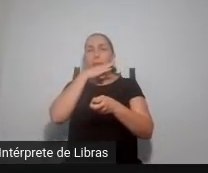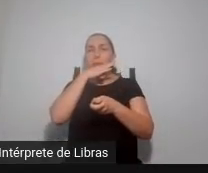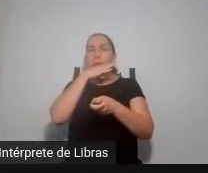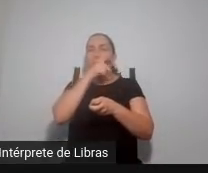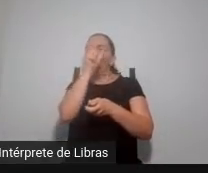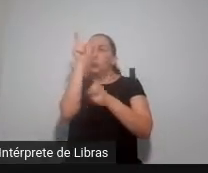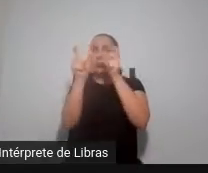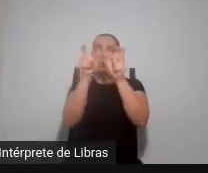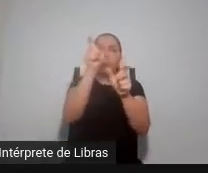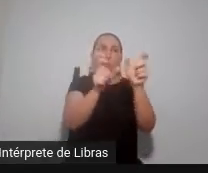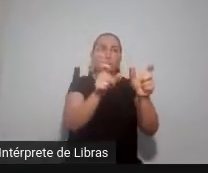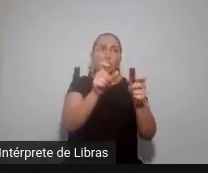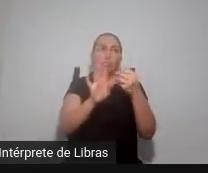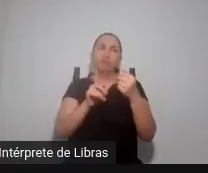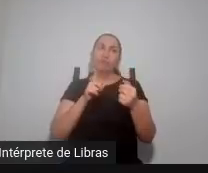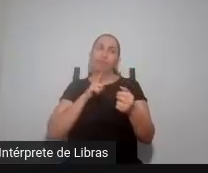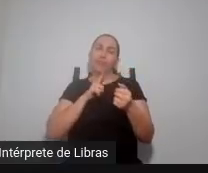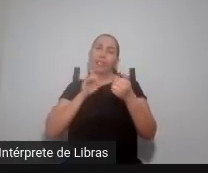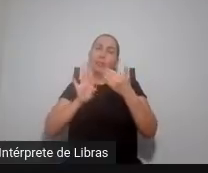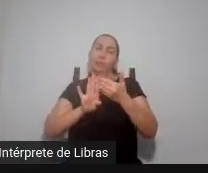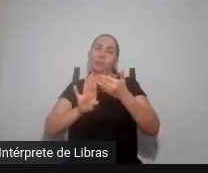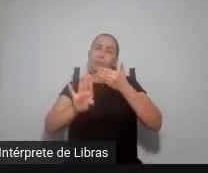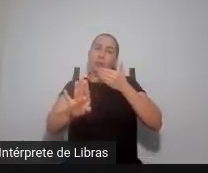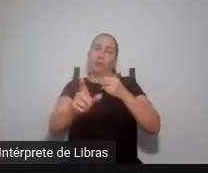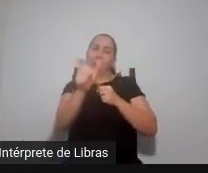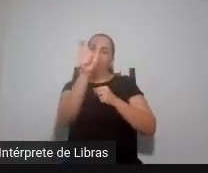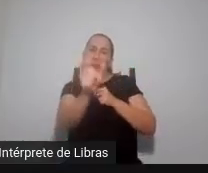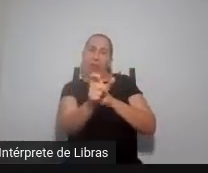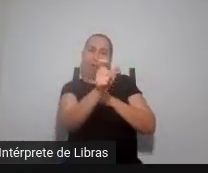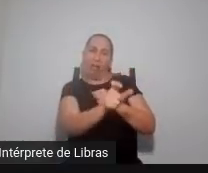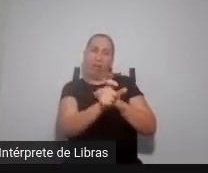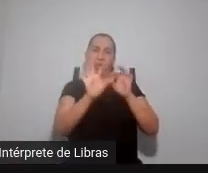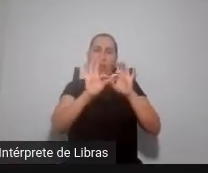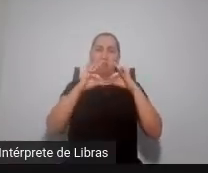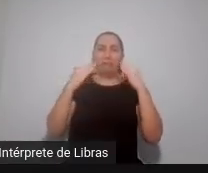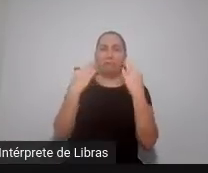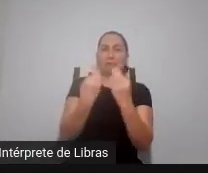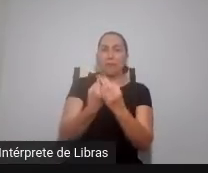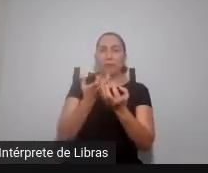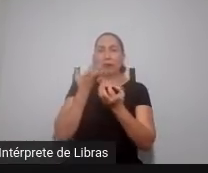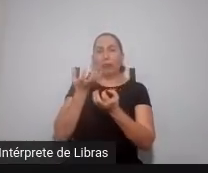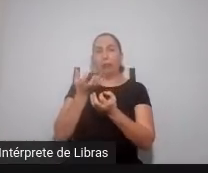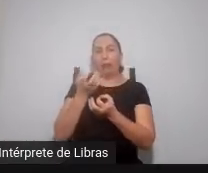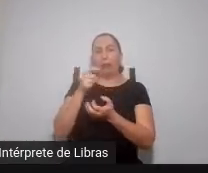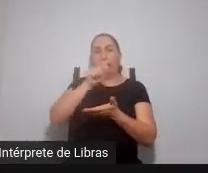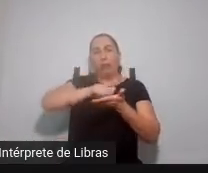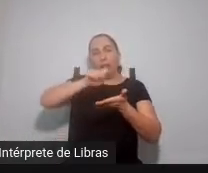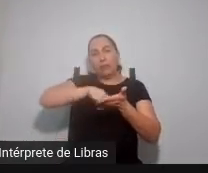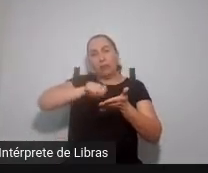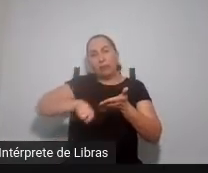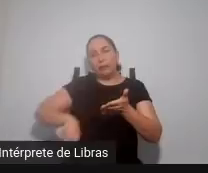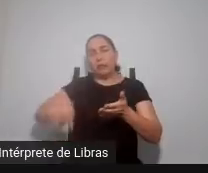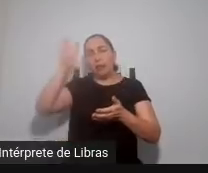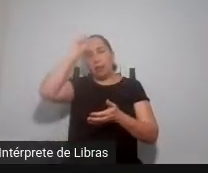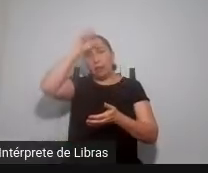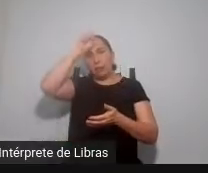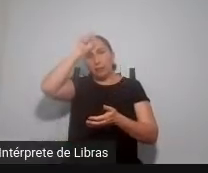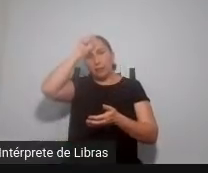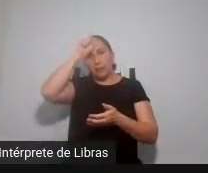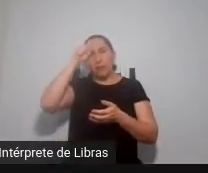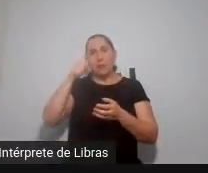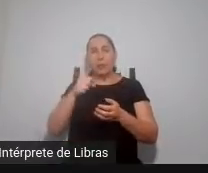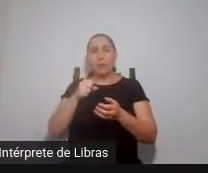Se o menino não aprendeu o pacote de conteúdo que a família tinha uma expectativa, é um ano perdido.